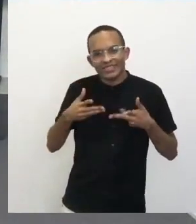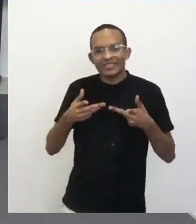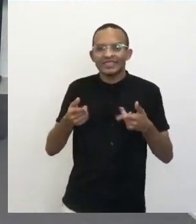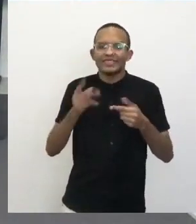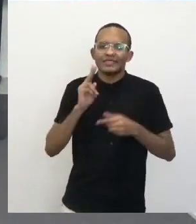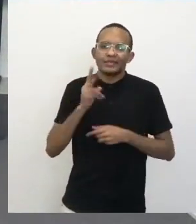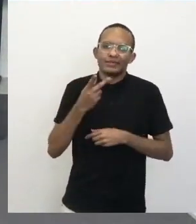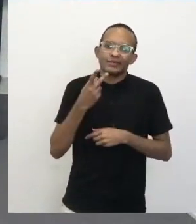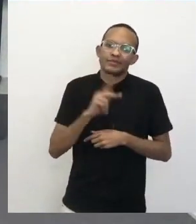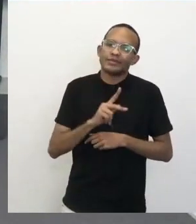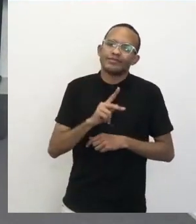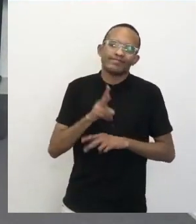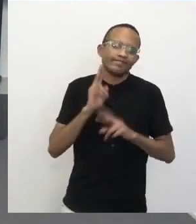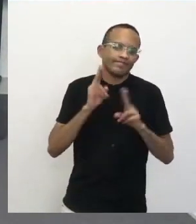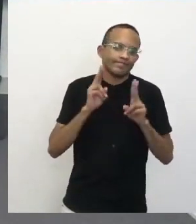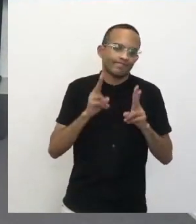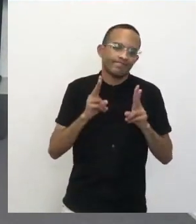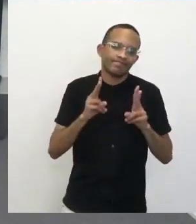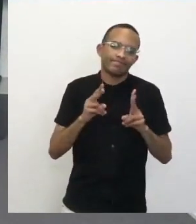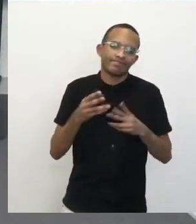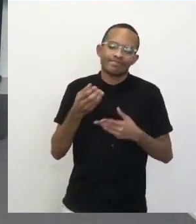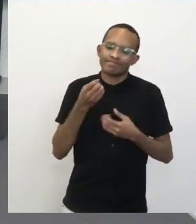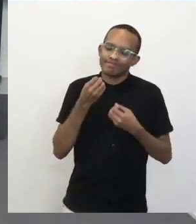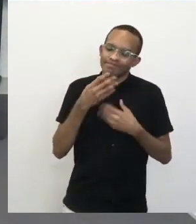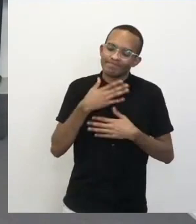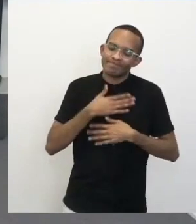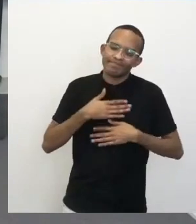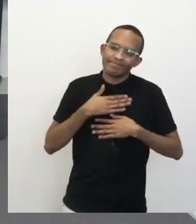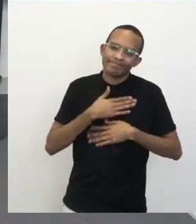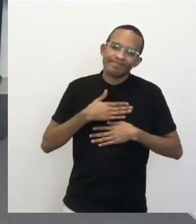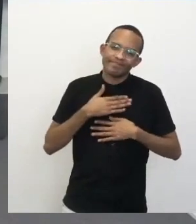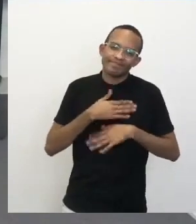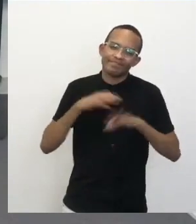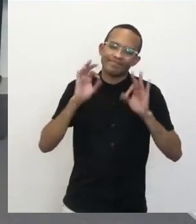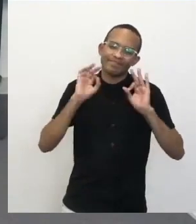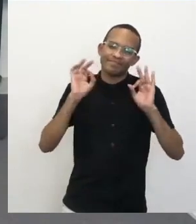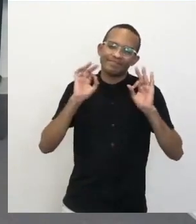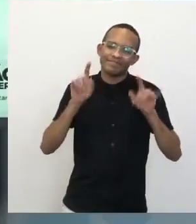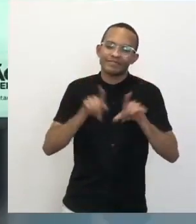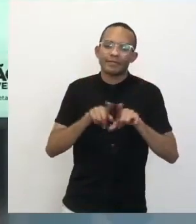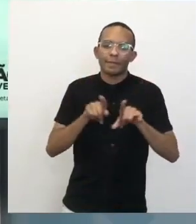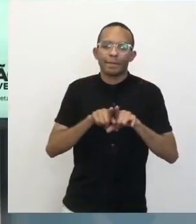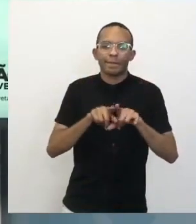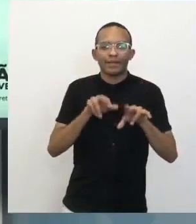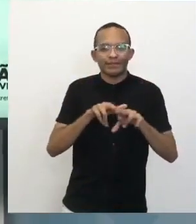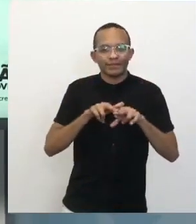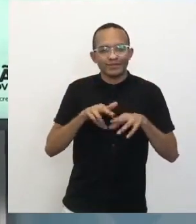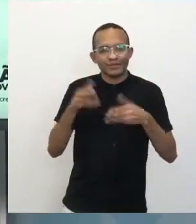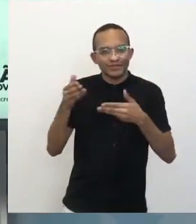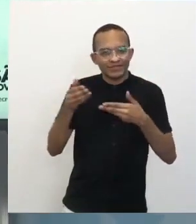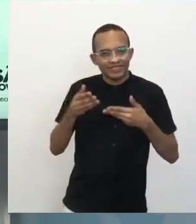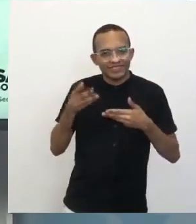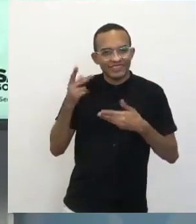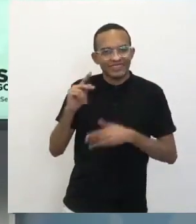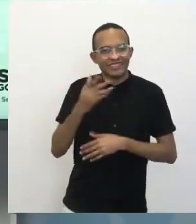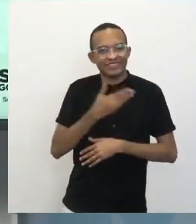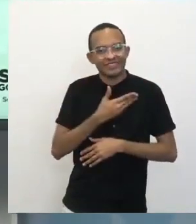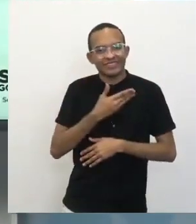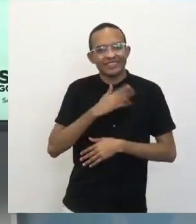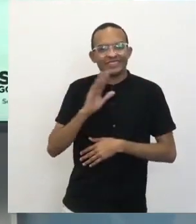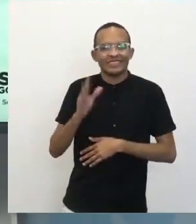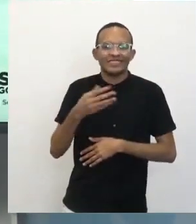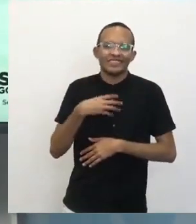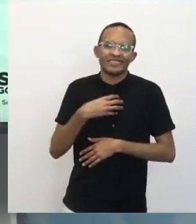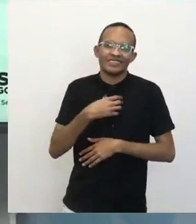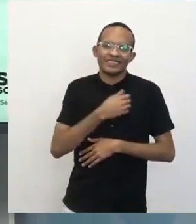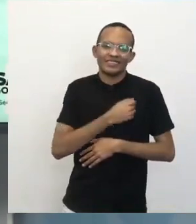Sempre, né? Você sempre muito simpático, né? Muito charmoso. Então, gente, olha só, por isso que eu convidei, né? O meu colega já estava com